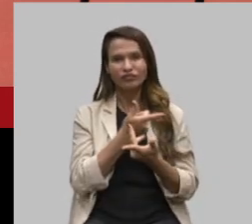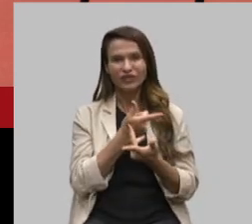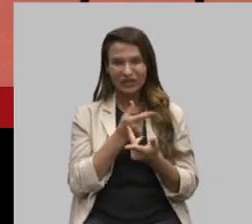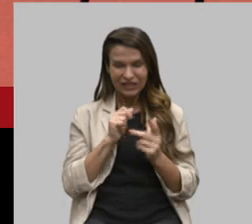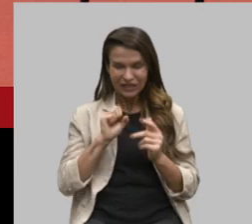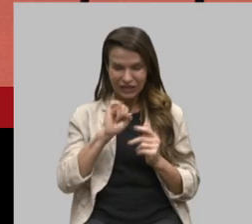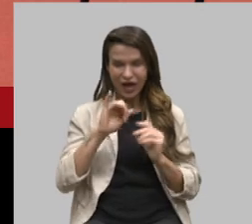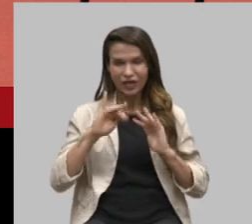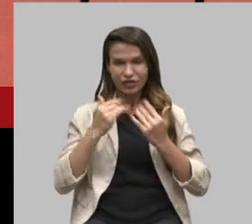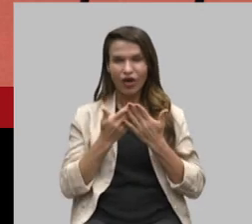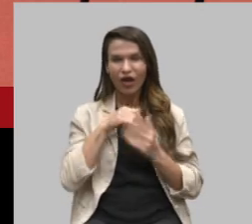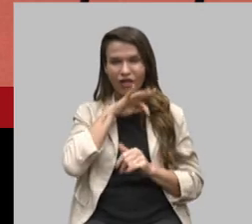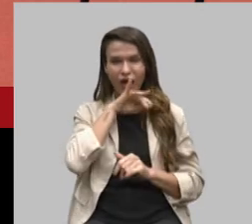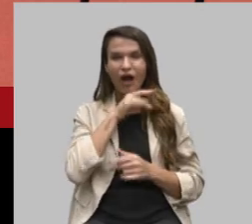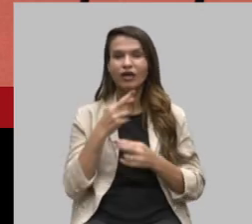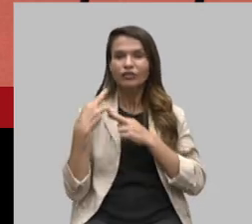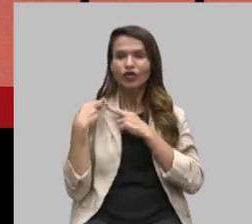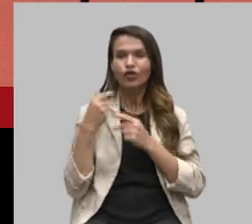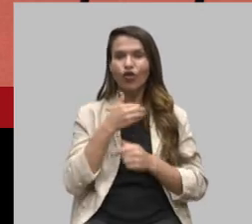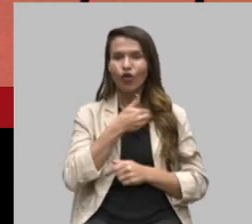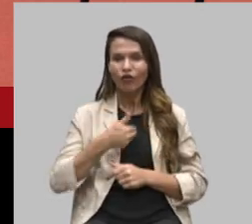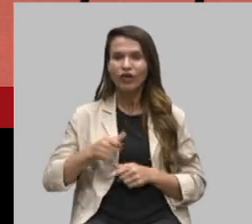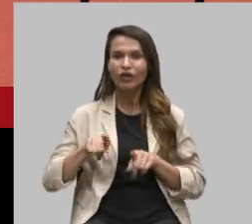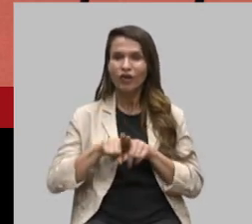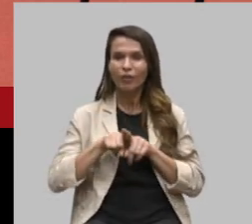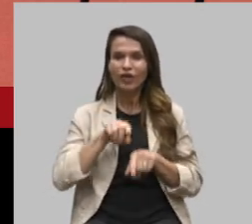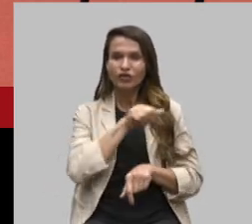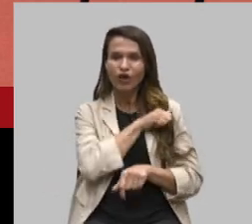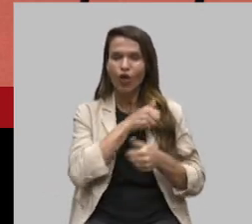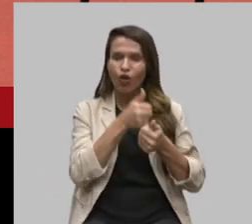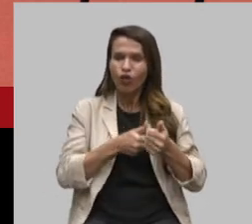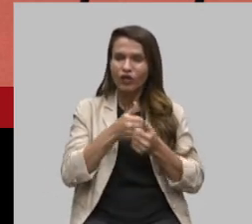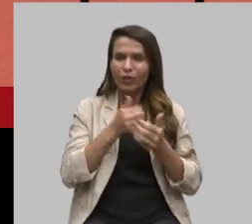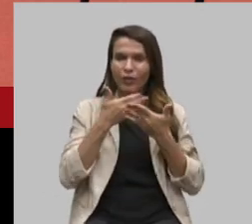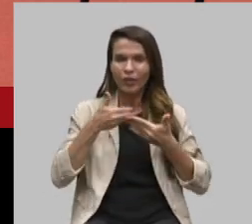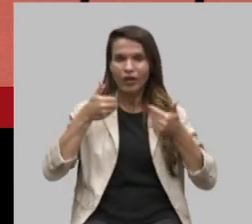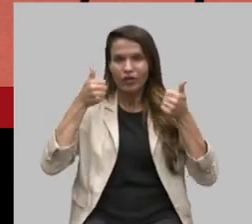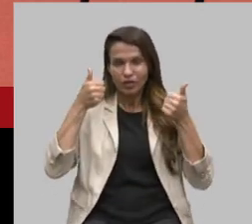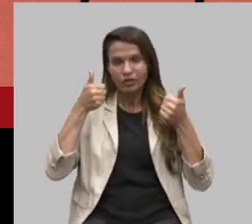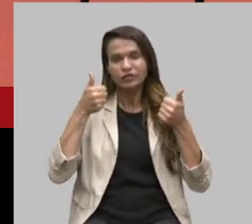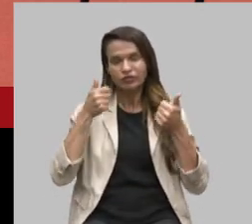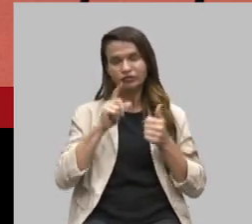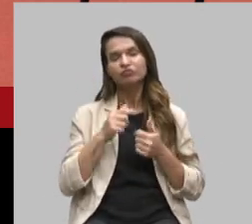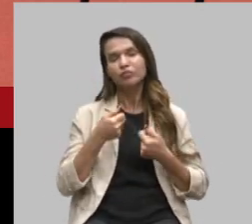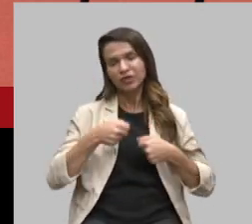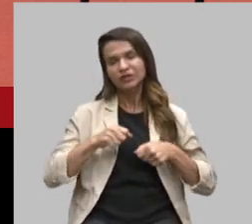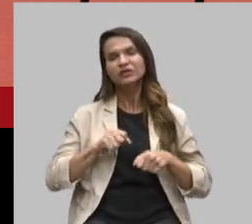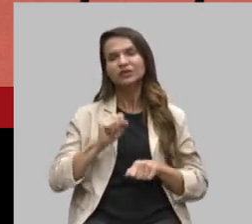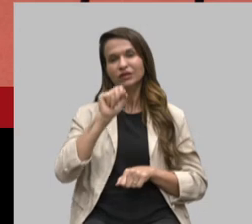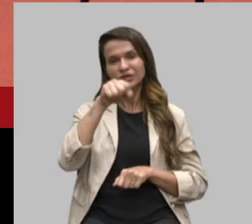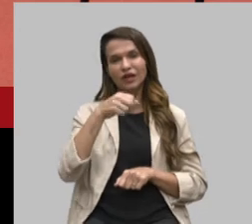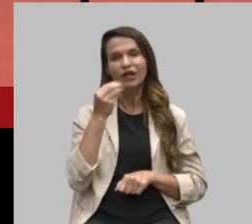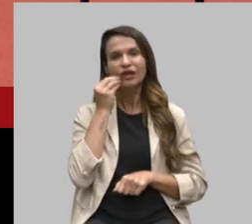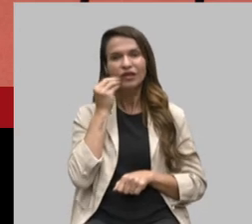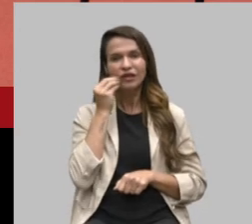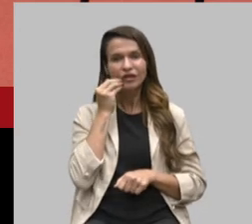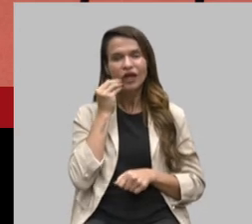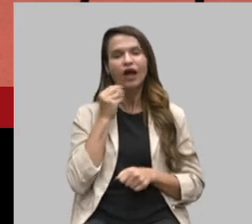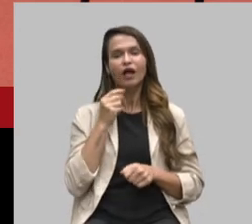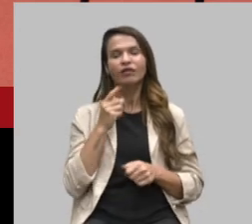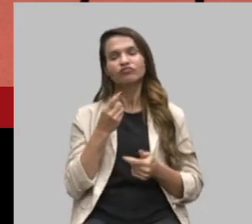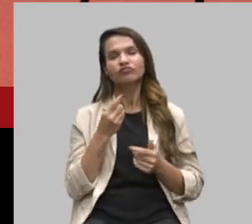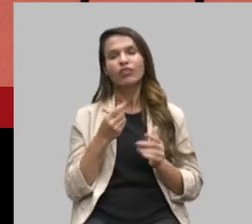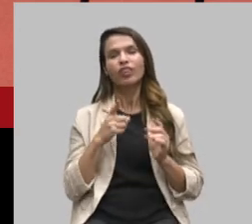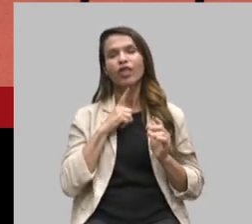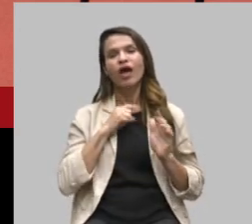responsabilidade é do governo e dos Estudantes lutarem por melhorias Então a gente tem sim que tentar colocar essa proposta para